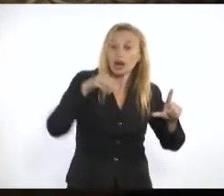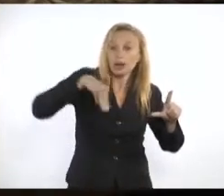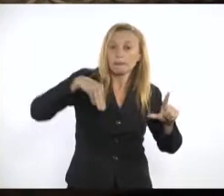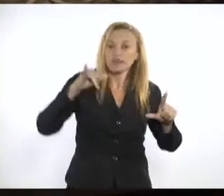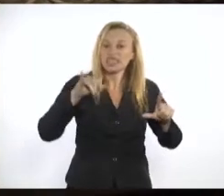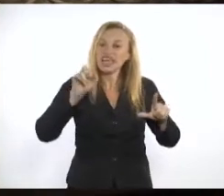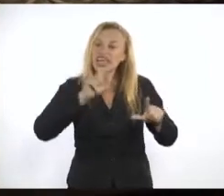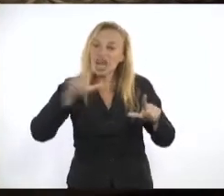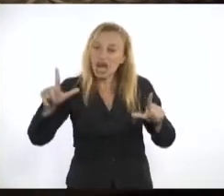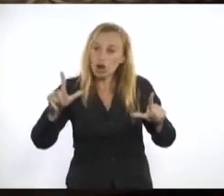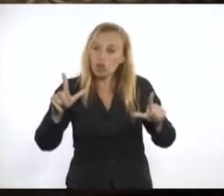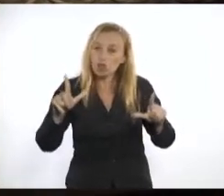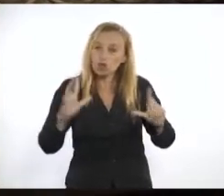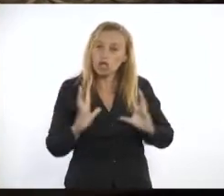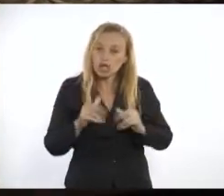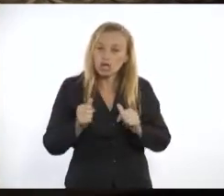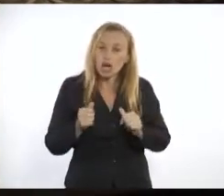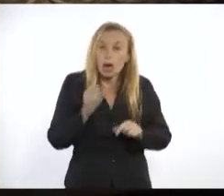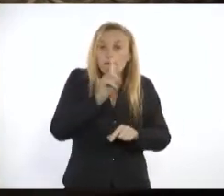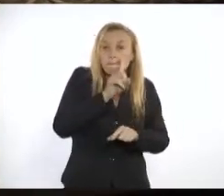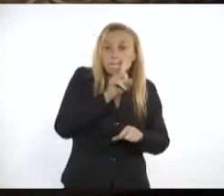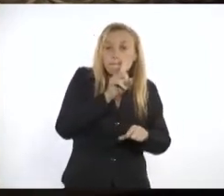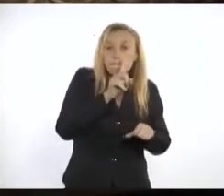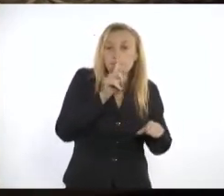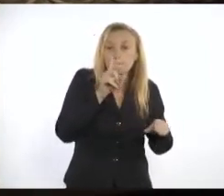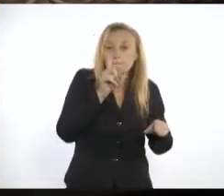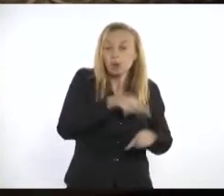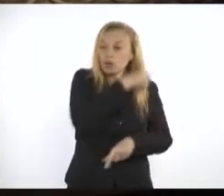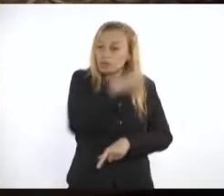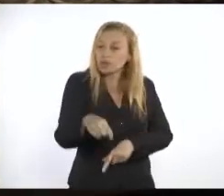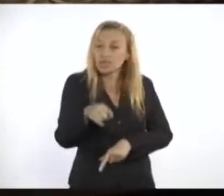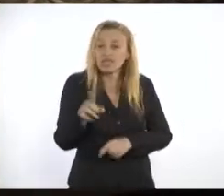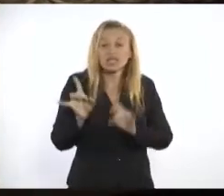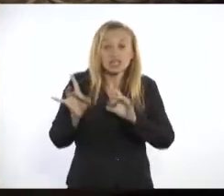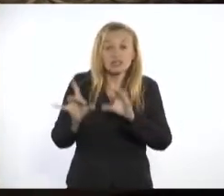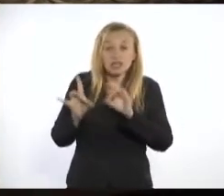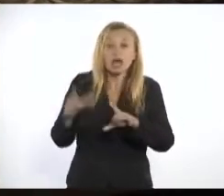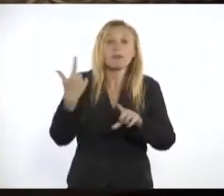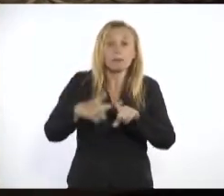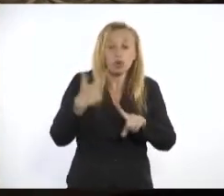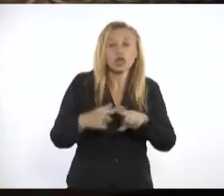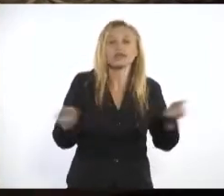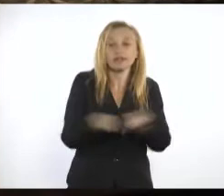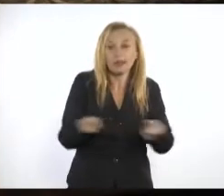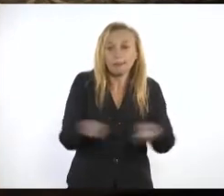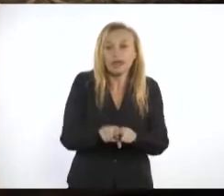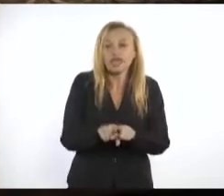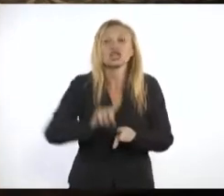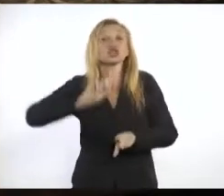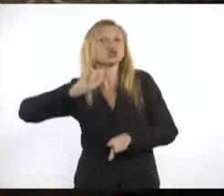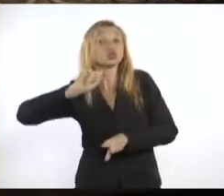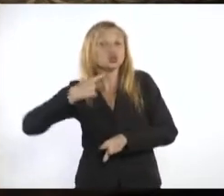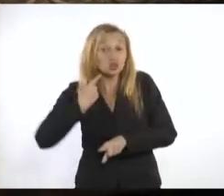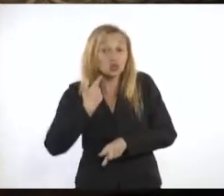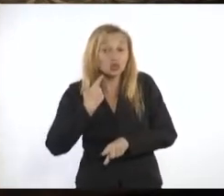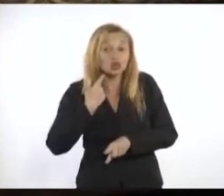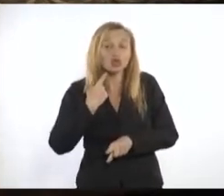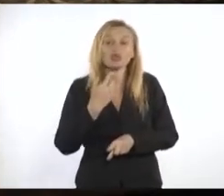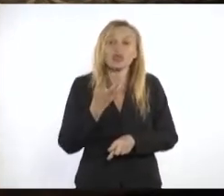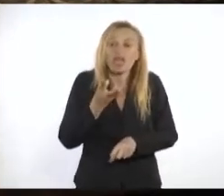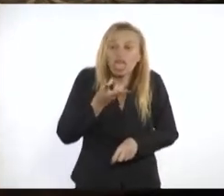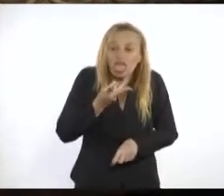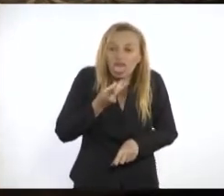proibida de ser vendida, porque também estava com cor, com